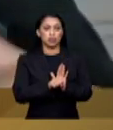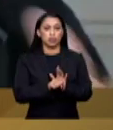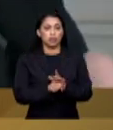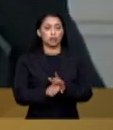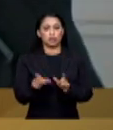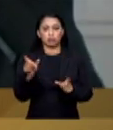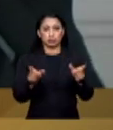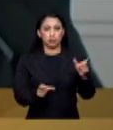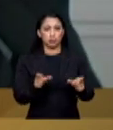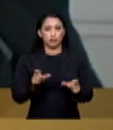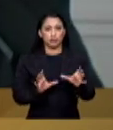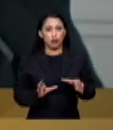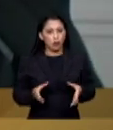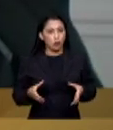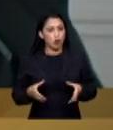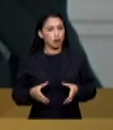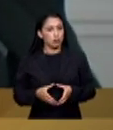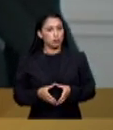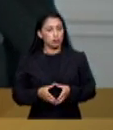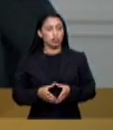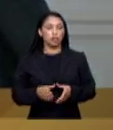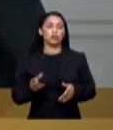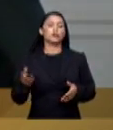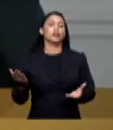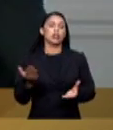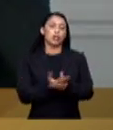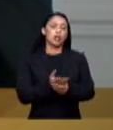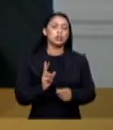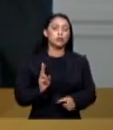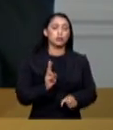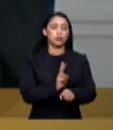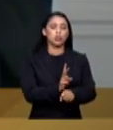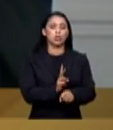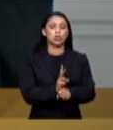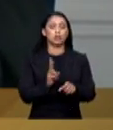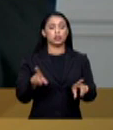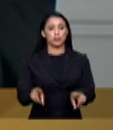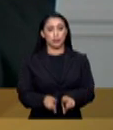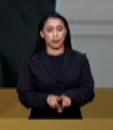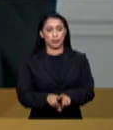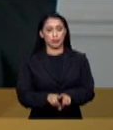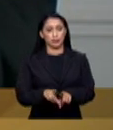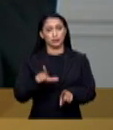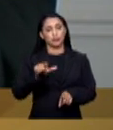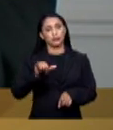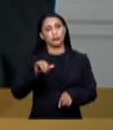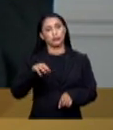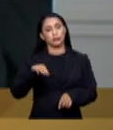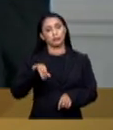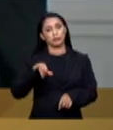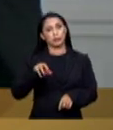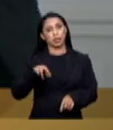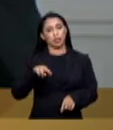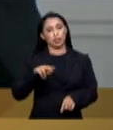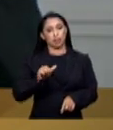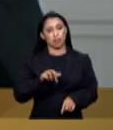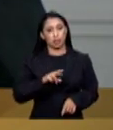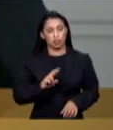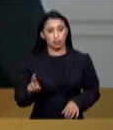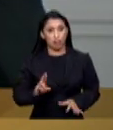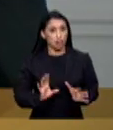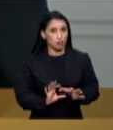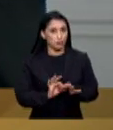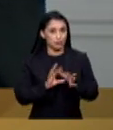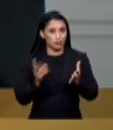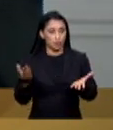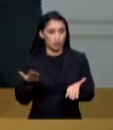individual quanto coletivo, e as liminares. A questão, a concessão de liminar